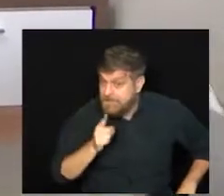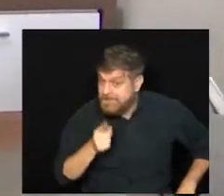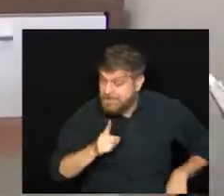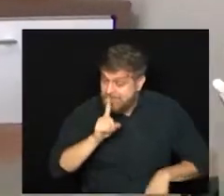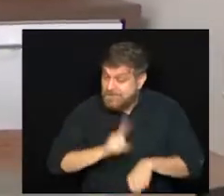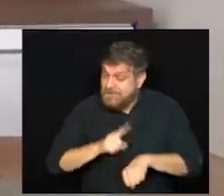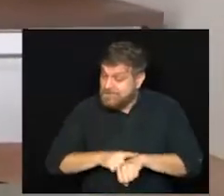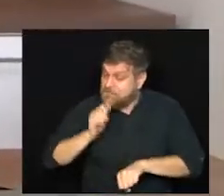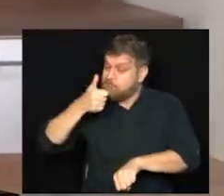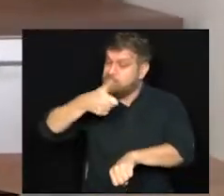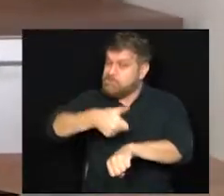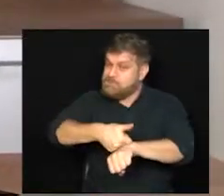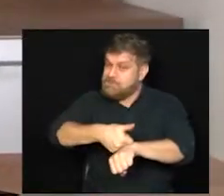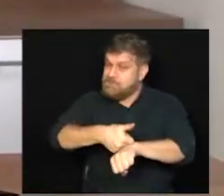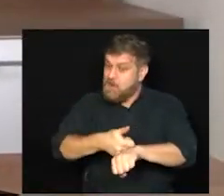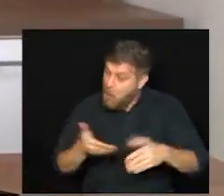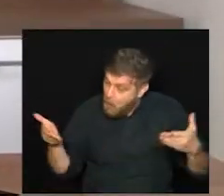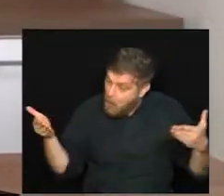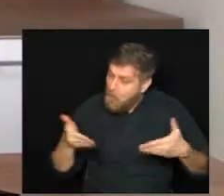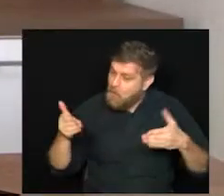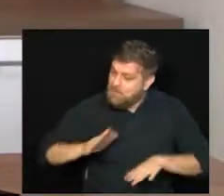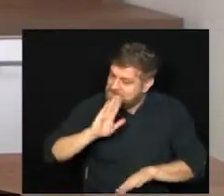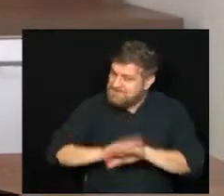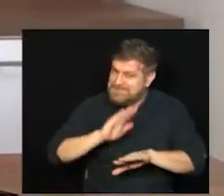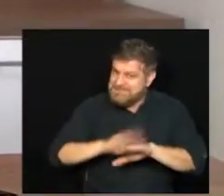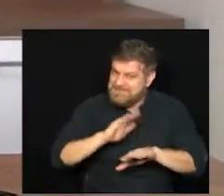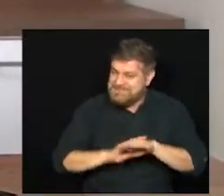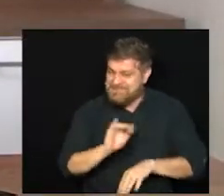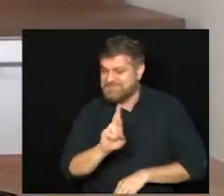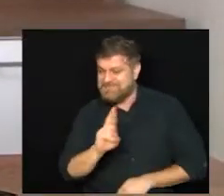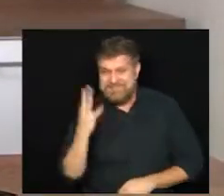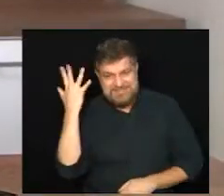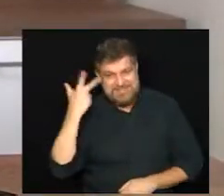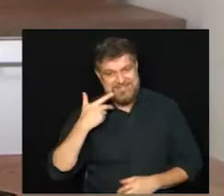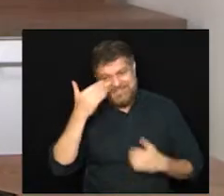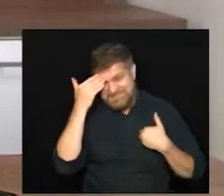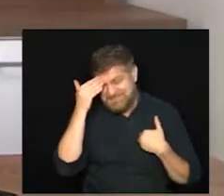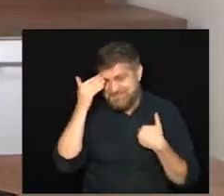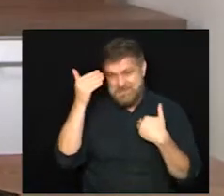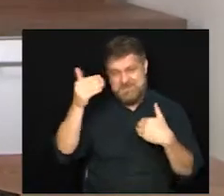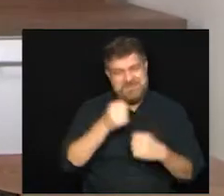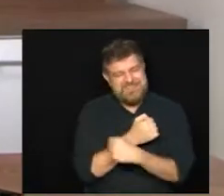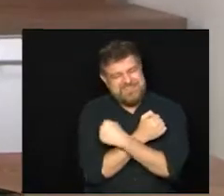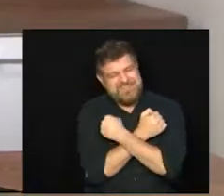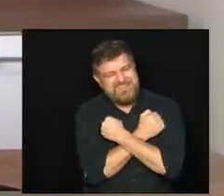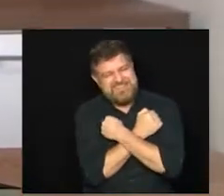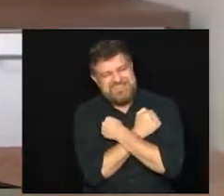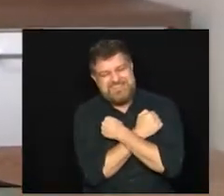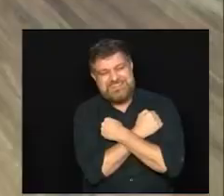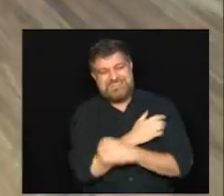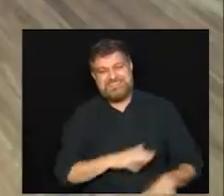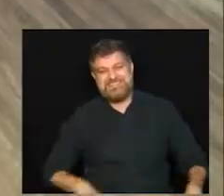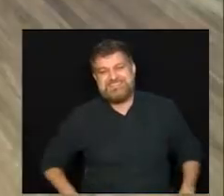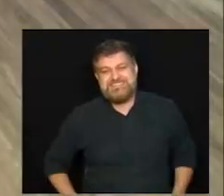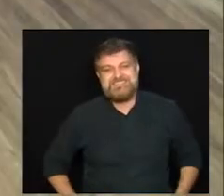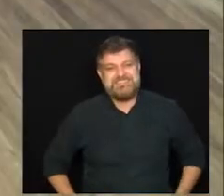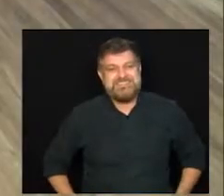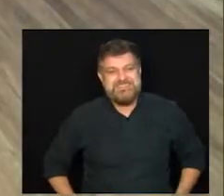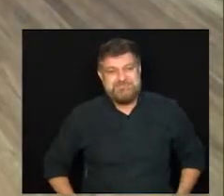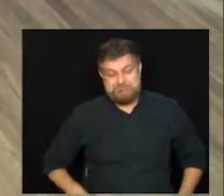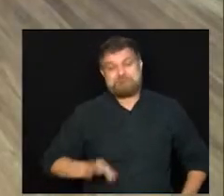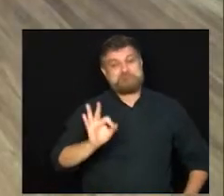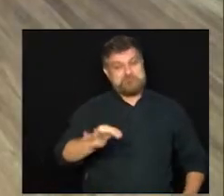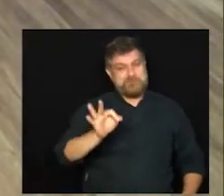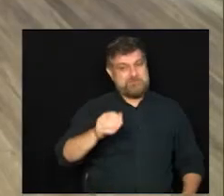acabando o prazo. Vamos fazer hoje essa declaração. Muito obrigada. Um abraço para você. É isso